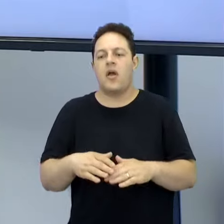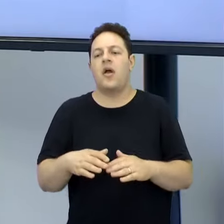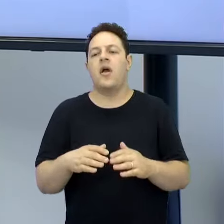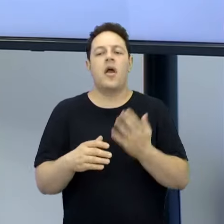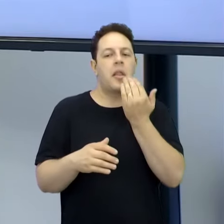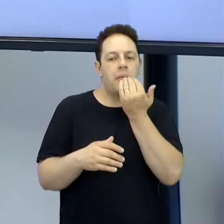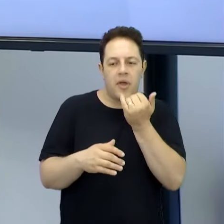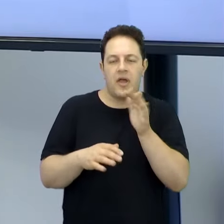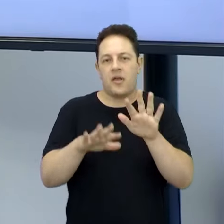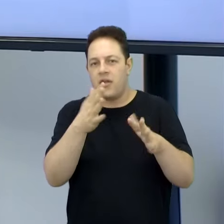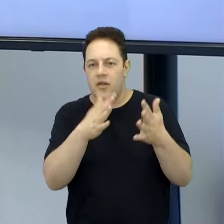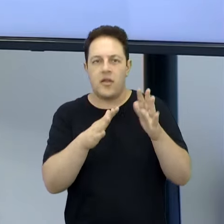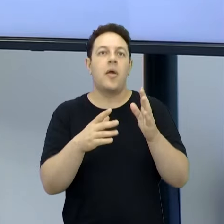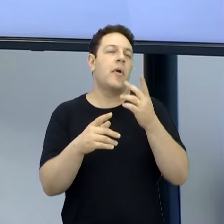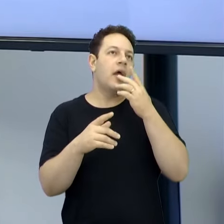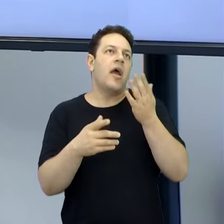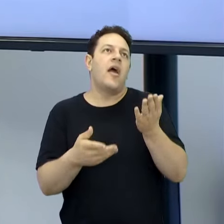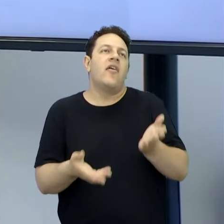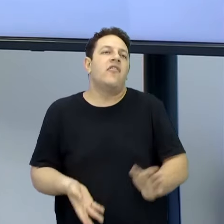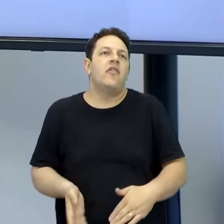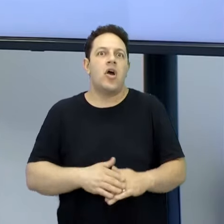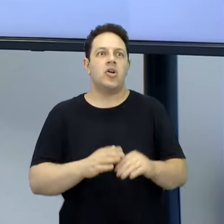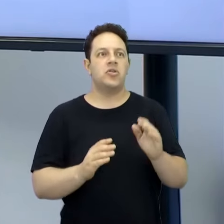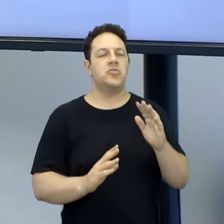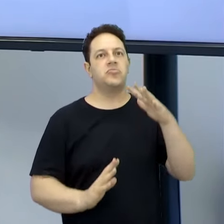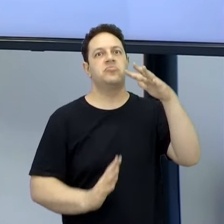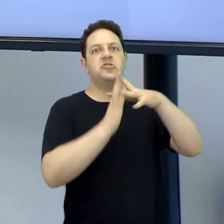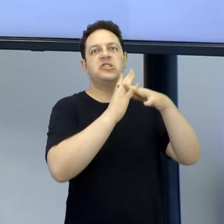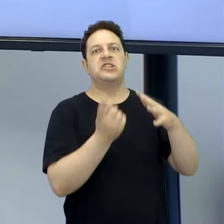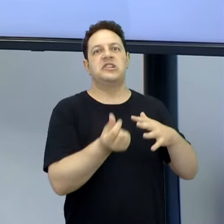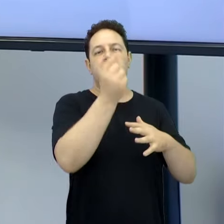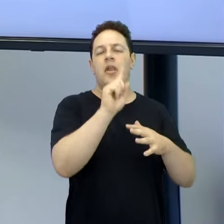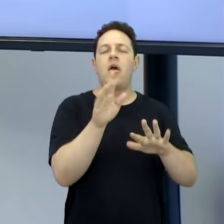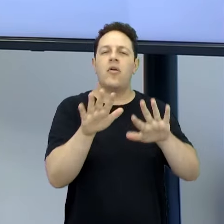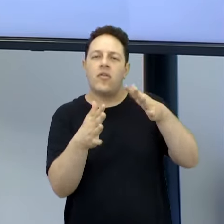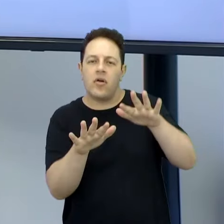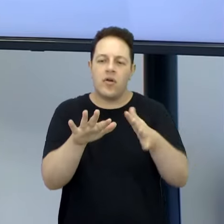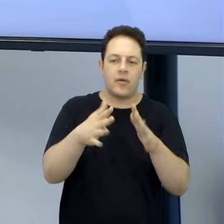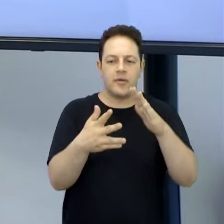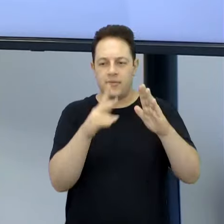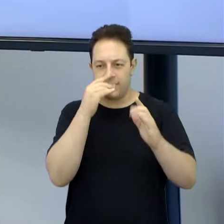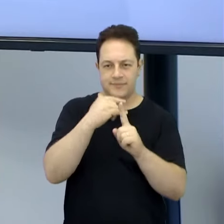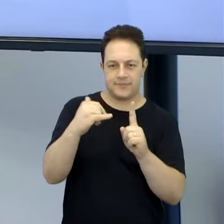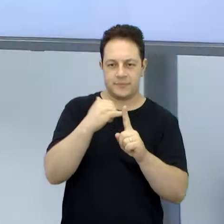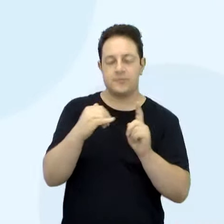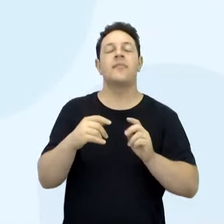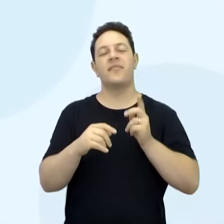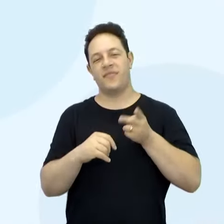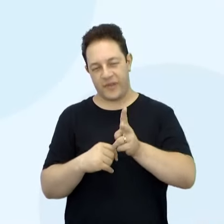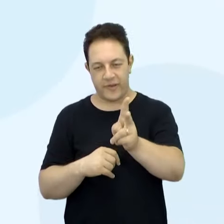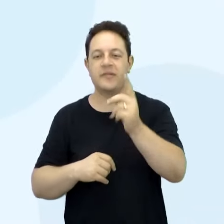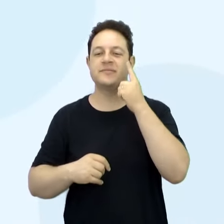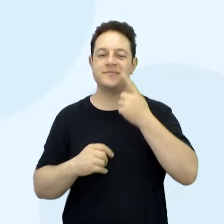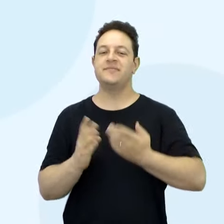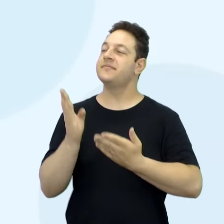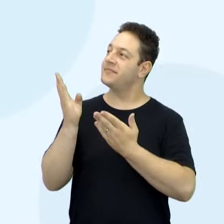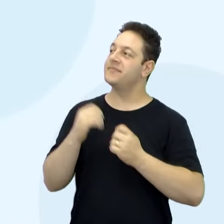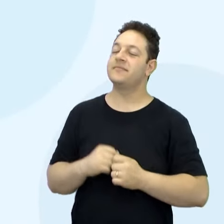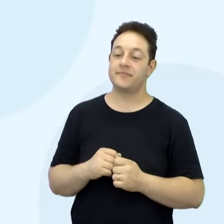muito top e nem a mais barata, né? Eu peguei a média. E aí, continuando com o objetivo, todos